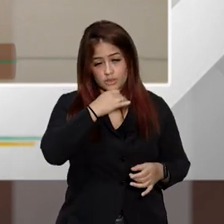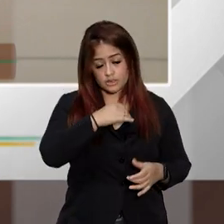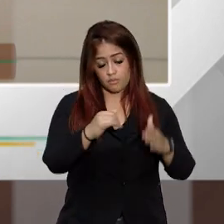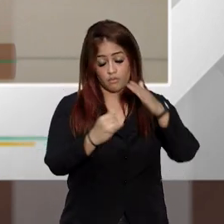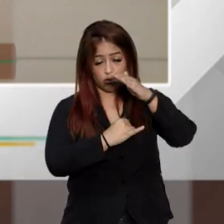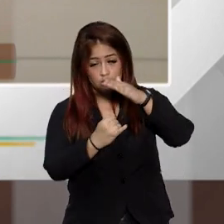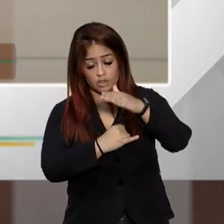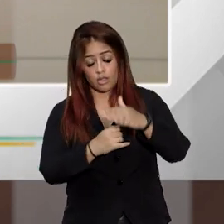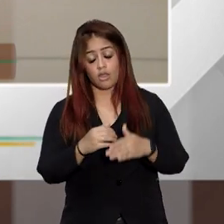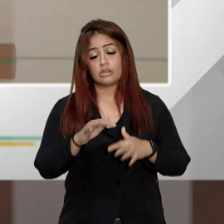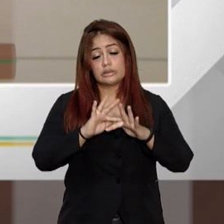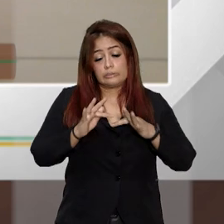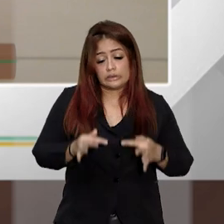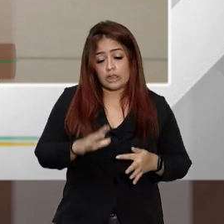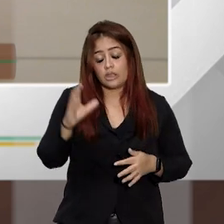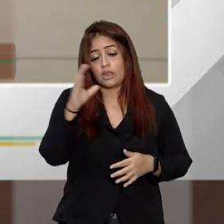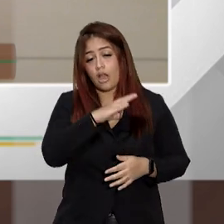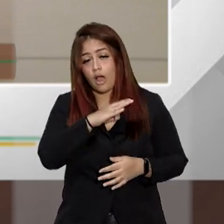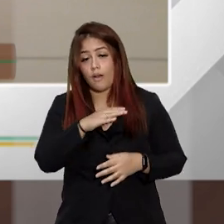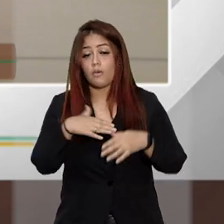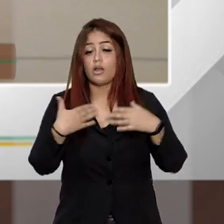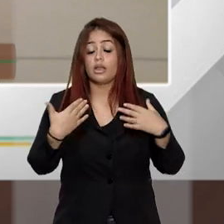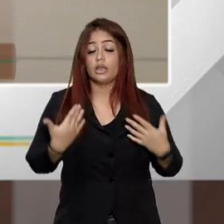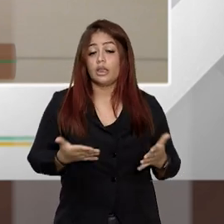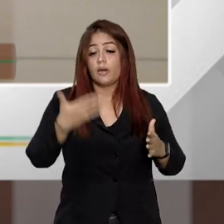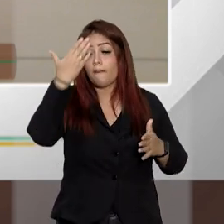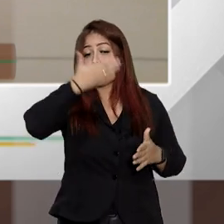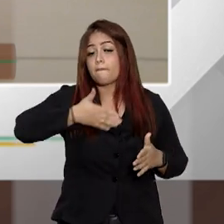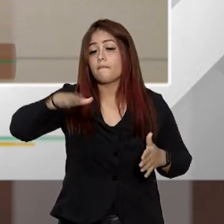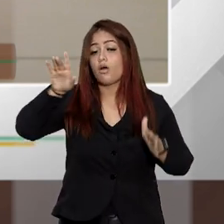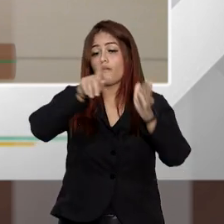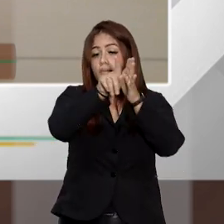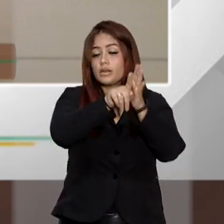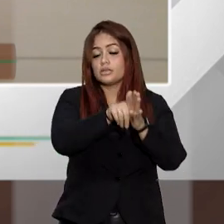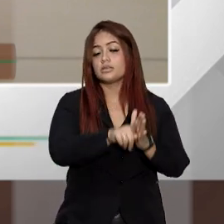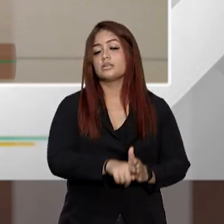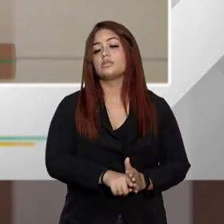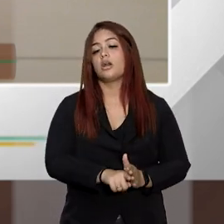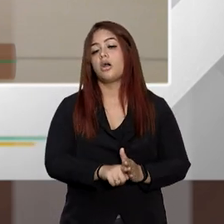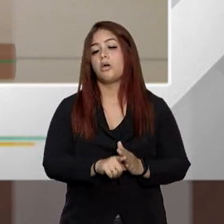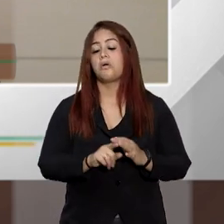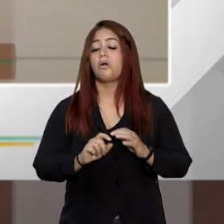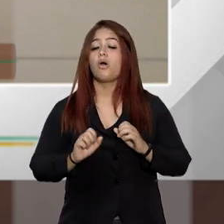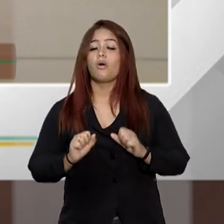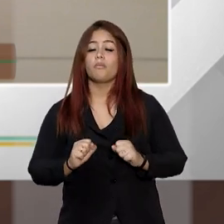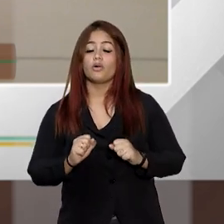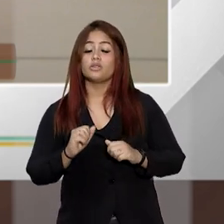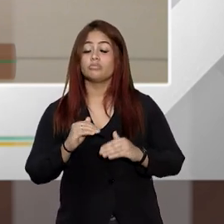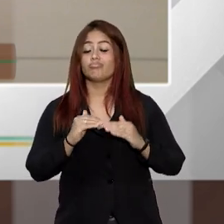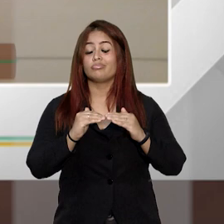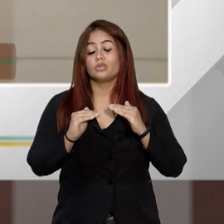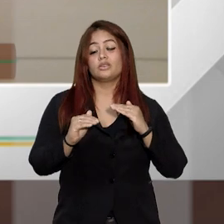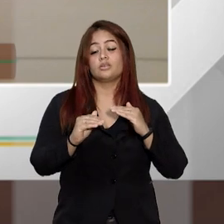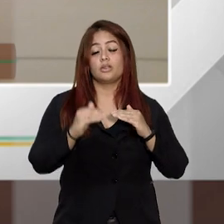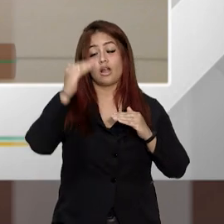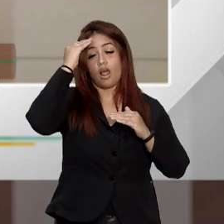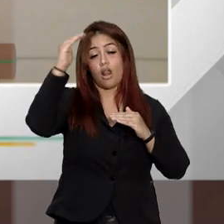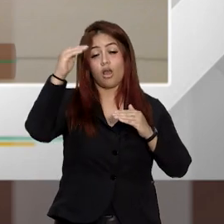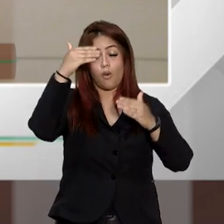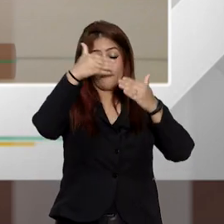da informalidade, da simplicidade. E uma prova pericial parece conspirar contra essa base